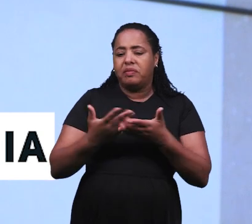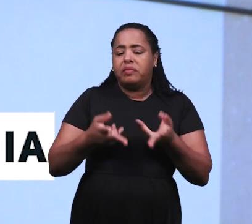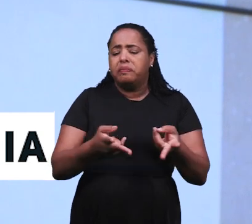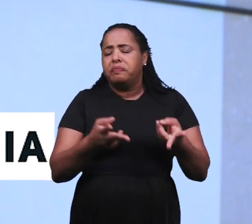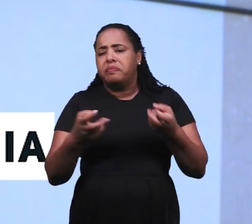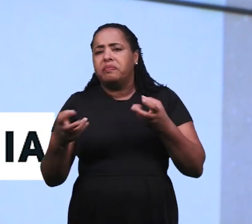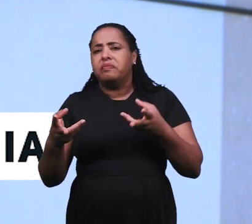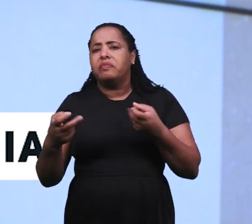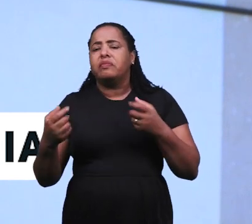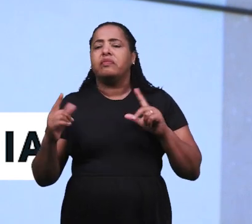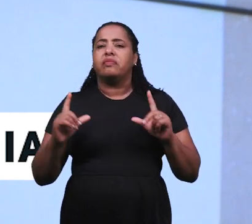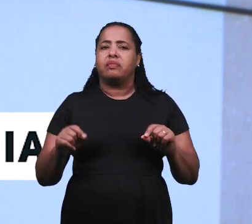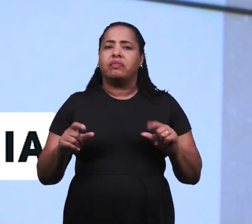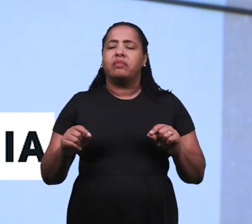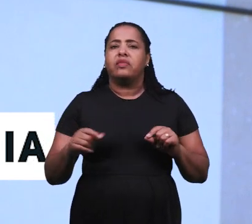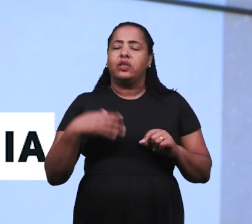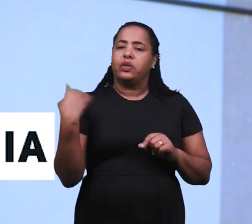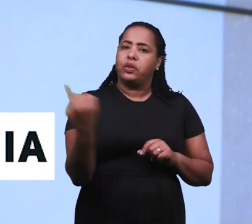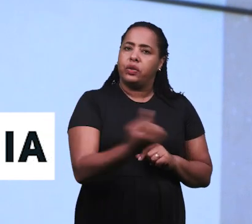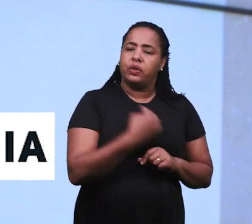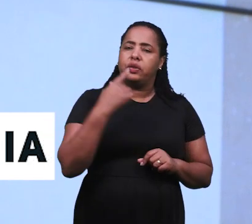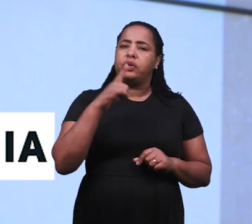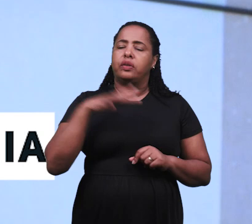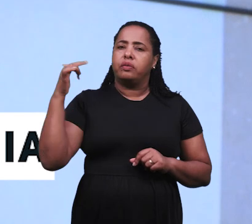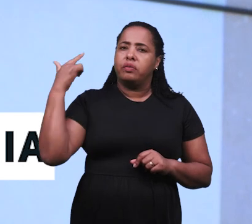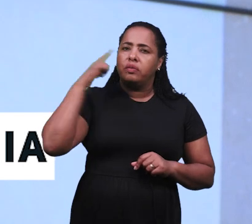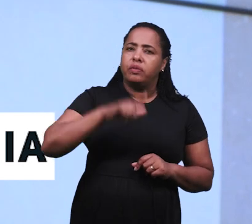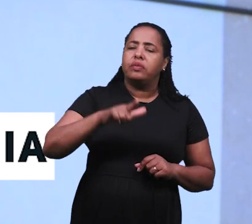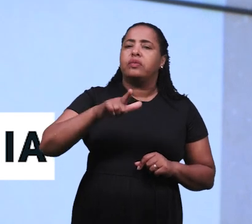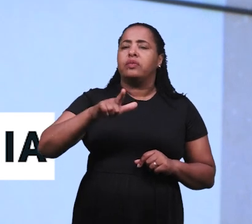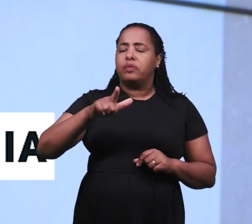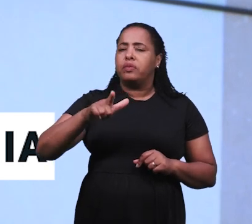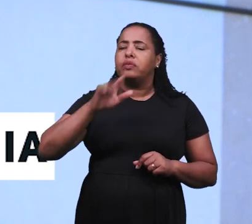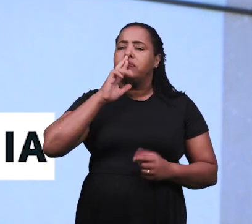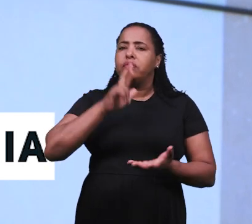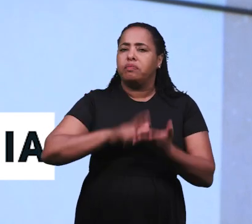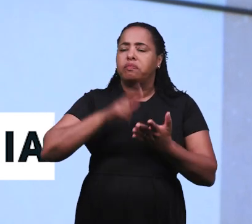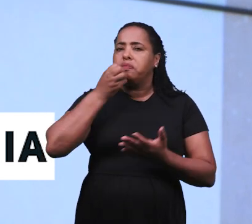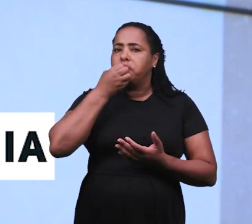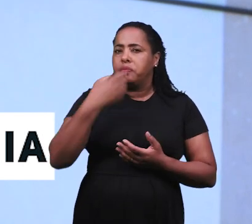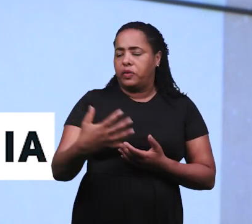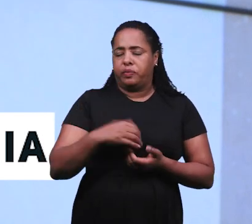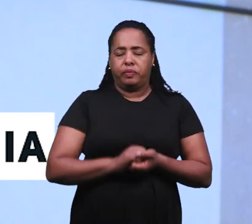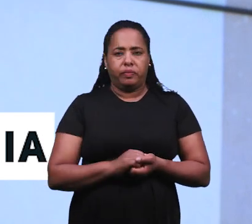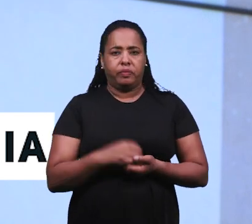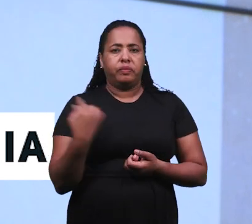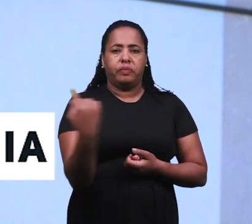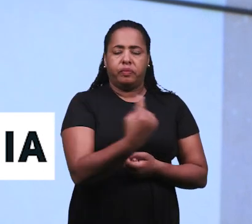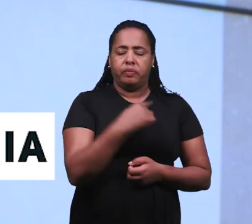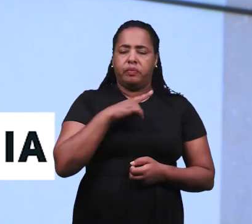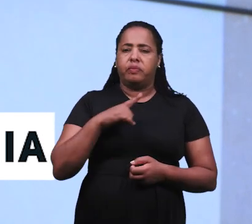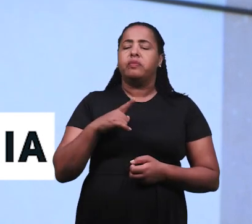percebido que nós temos alcançado muitos bons resultados. Nós temos uma experiência desse